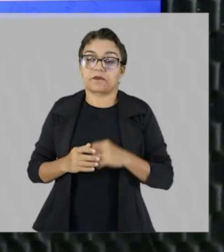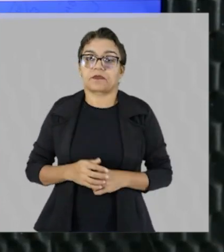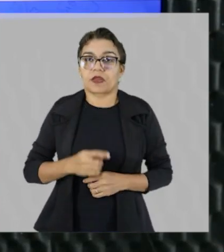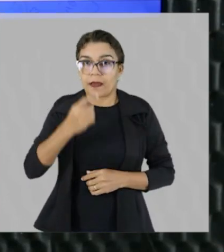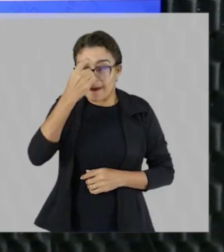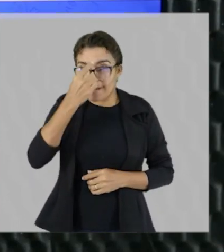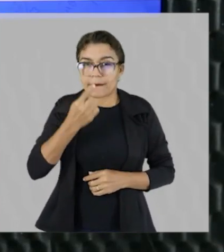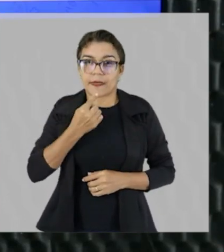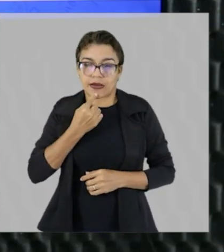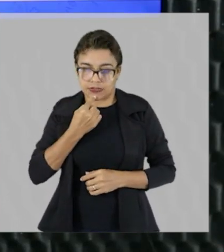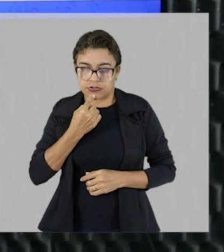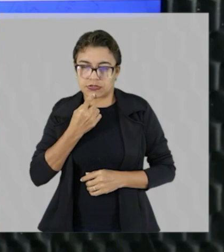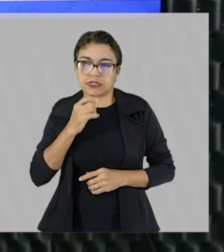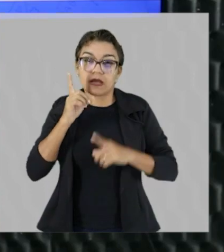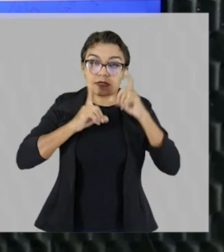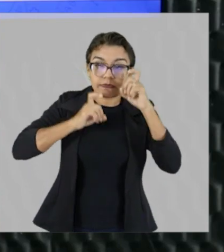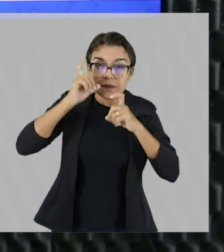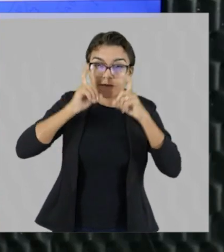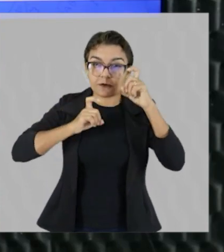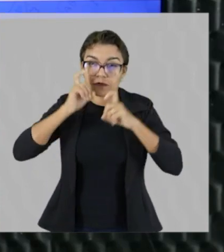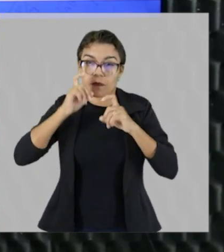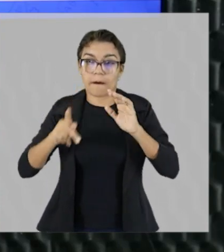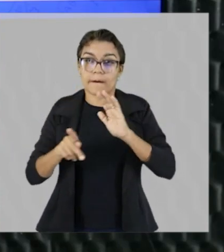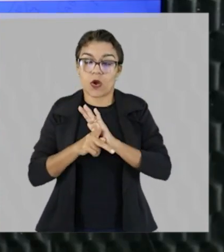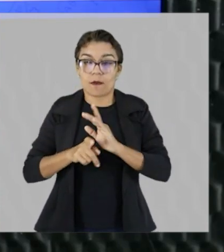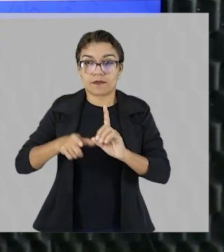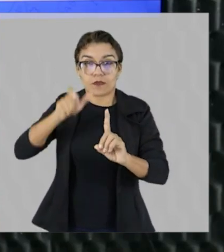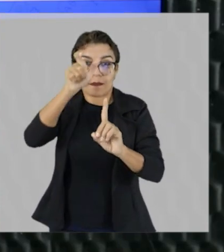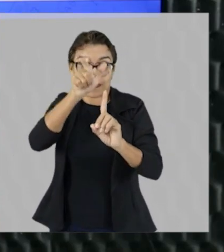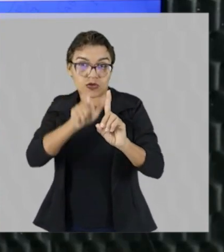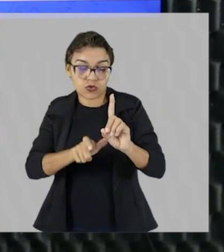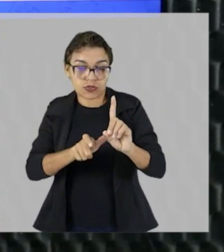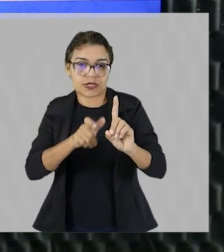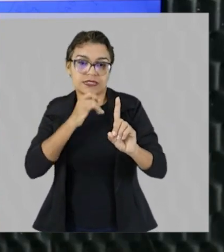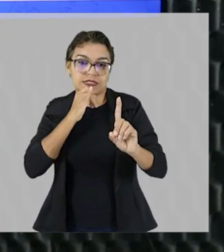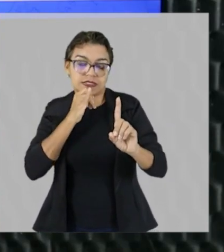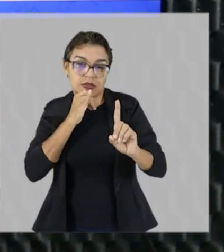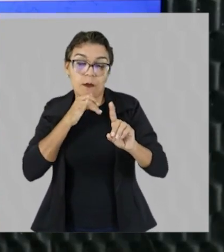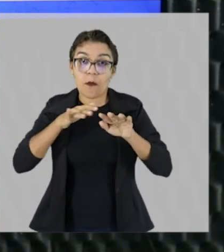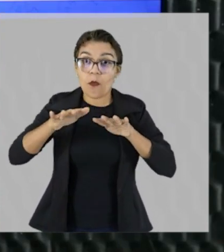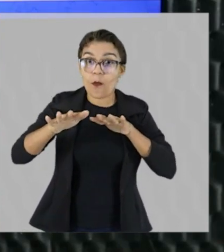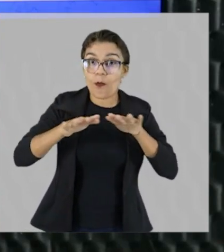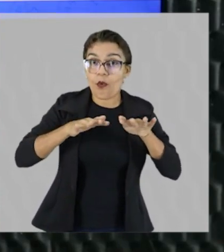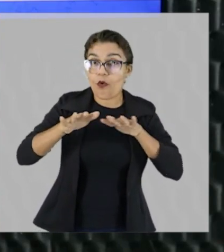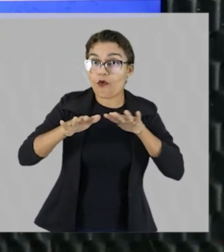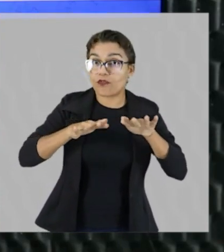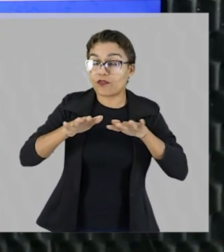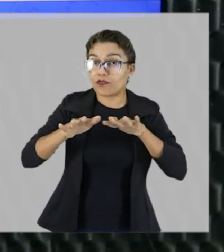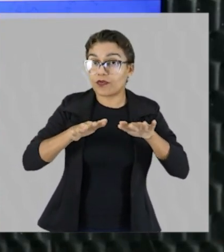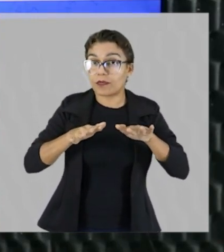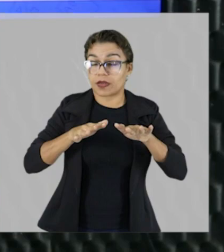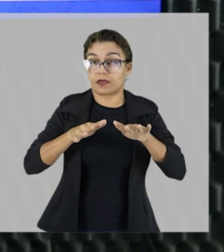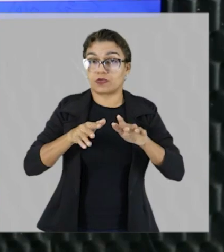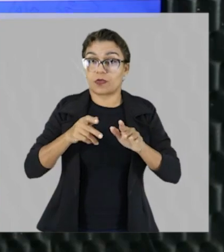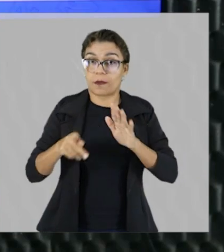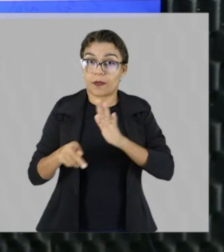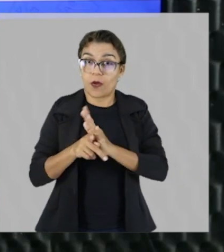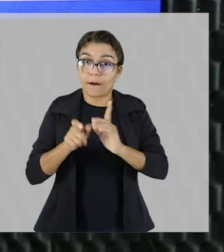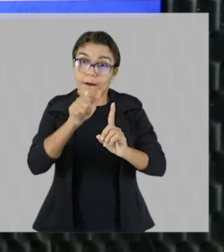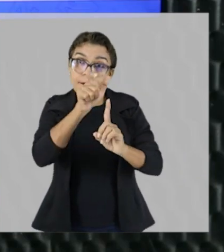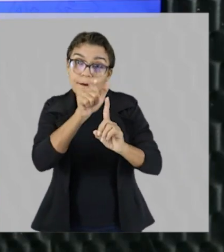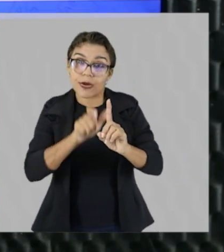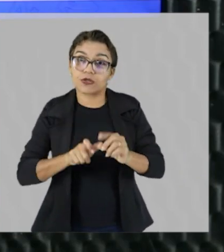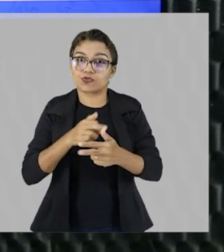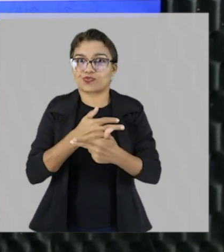personagens. Olha, lembra que eu falei da questão do estudo da imagem? Ler os movimentos dos personagens. Aqui eu estou